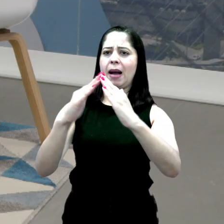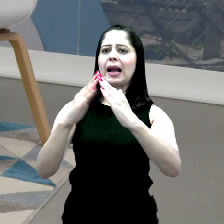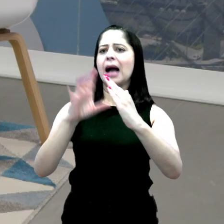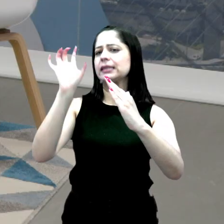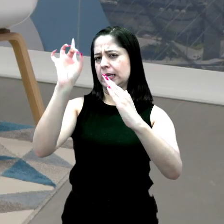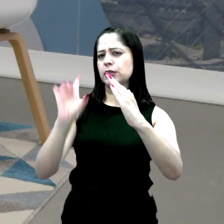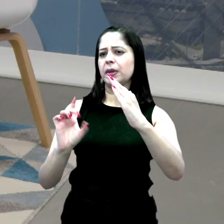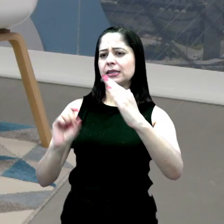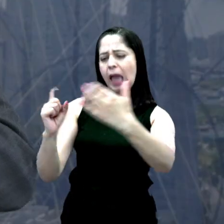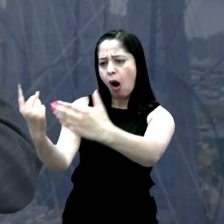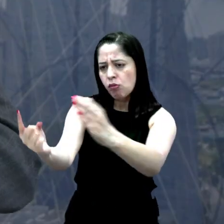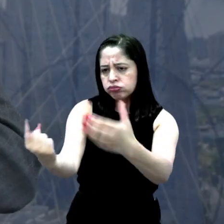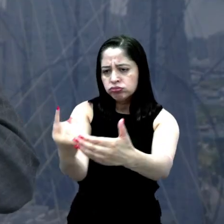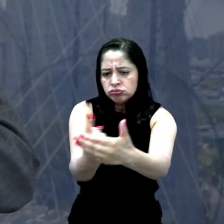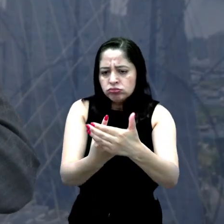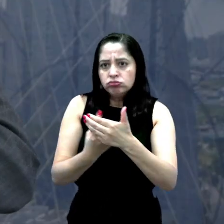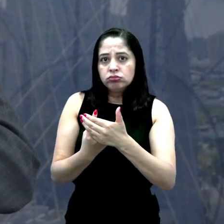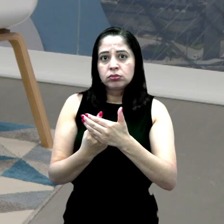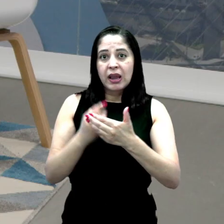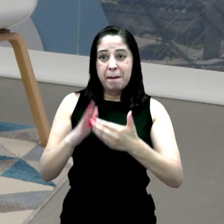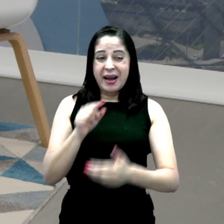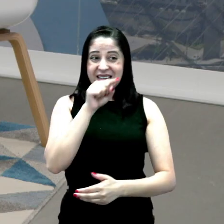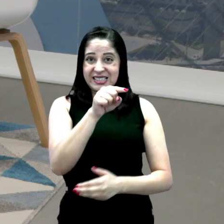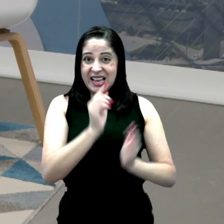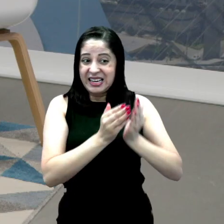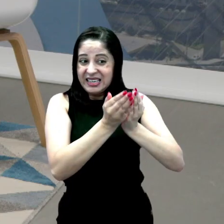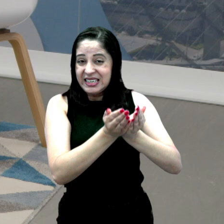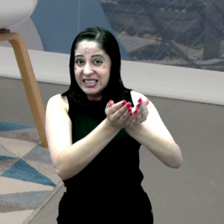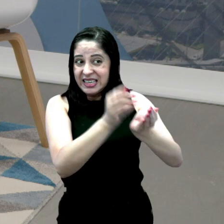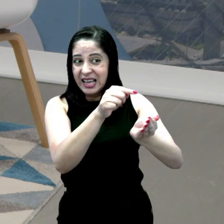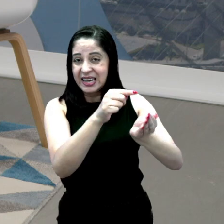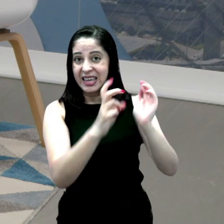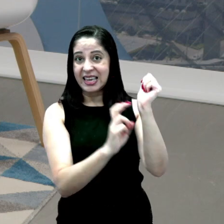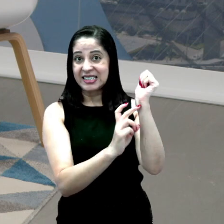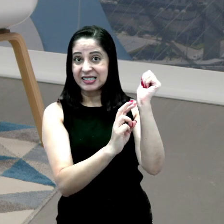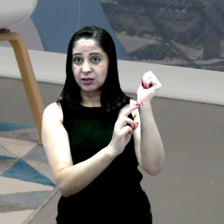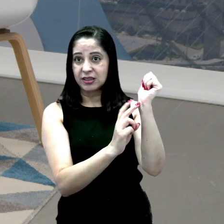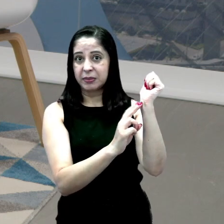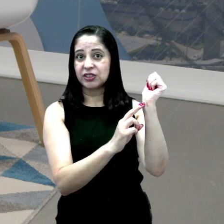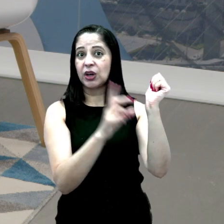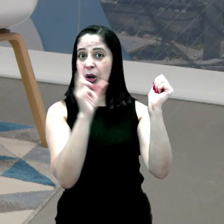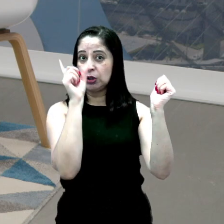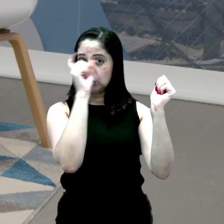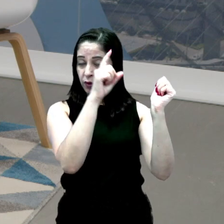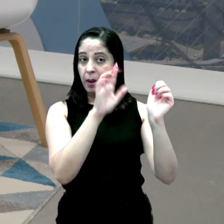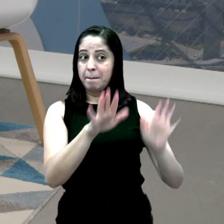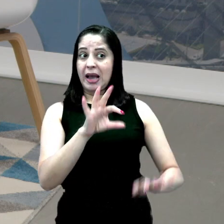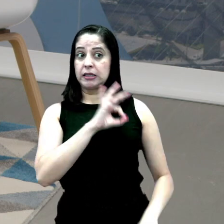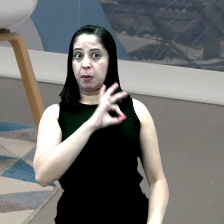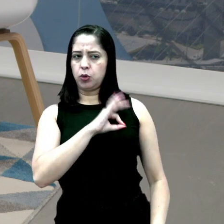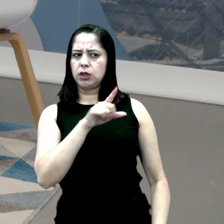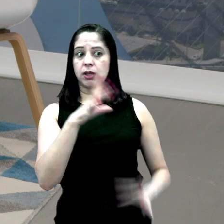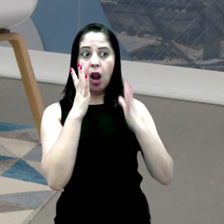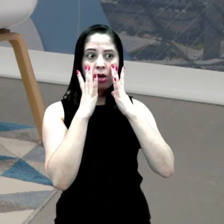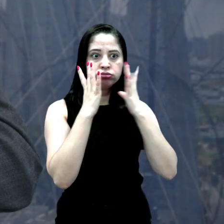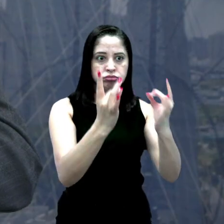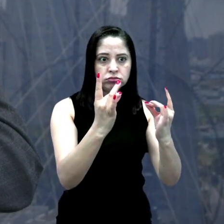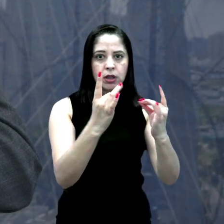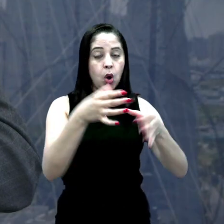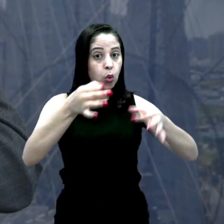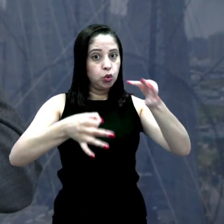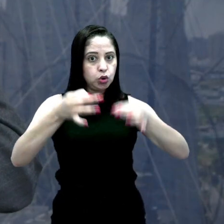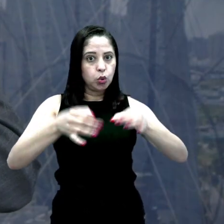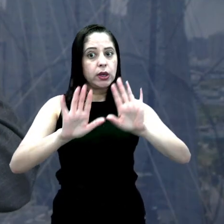pediria, né, é a tradução. Sim. São tradutores. Porque... Que é uma situação mais complicada. E a terminologia, né? Você